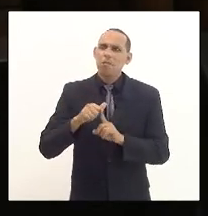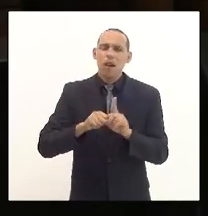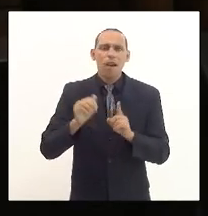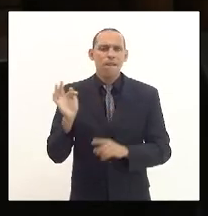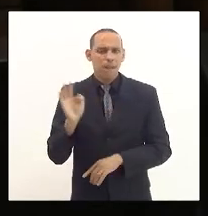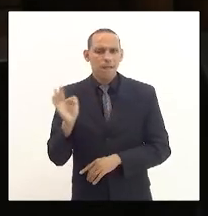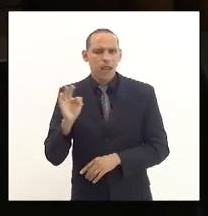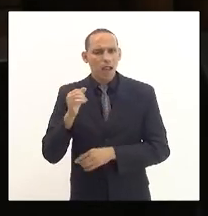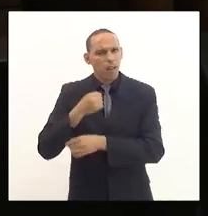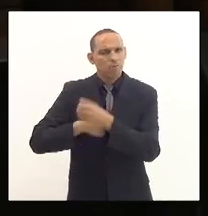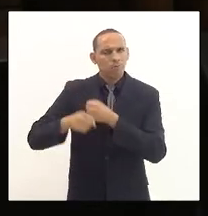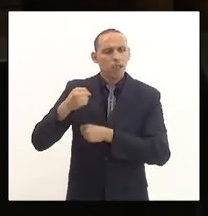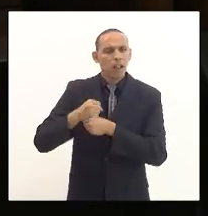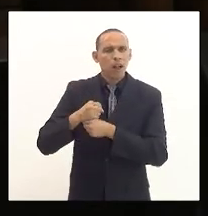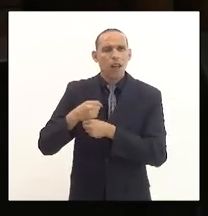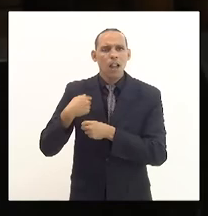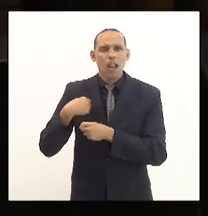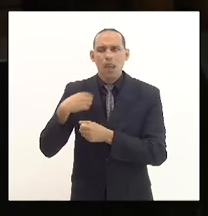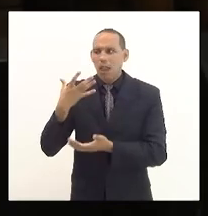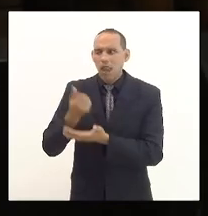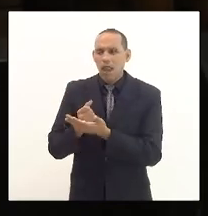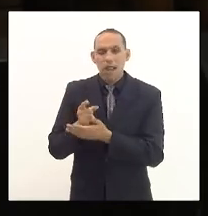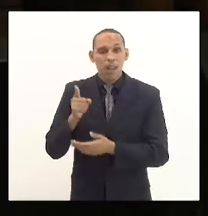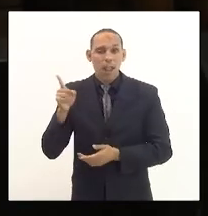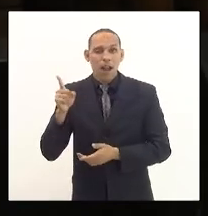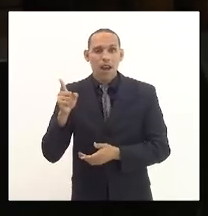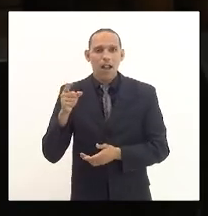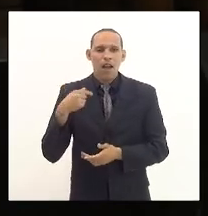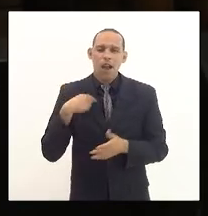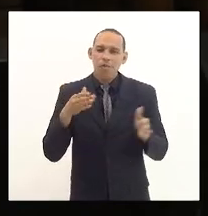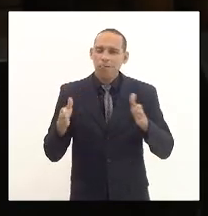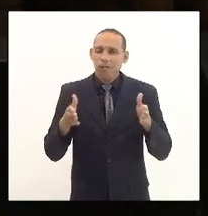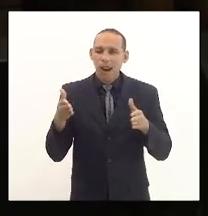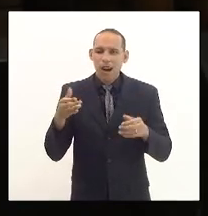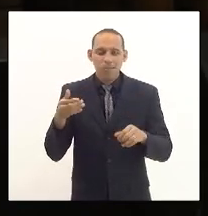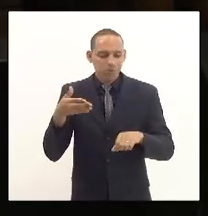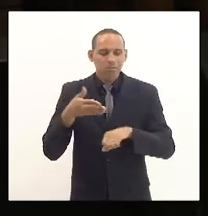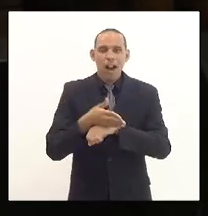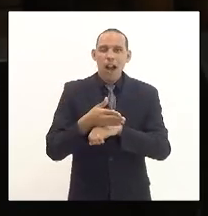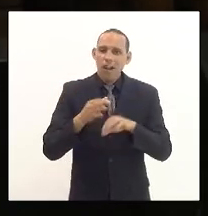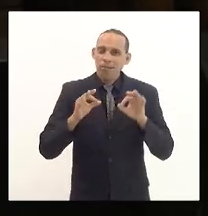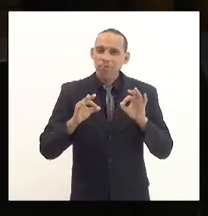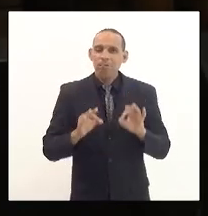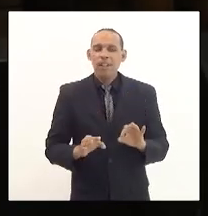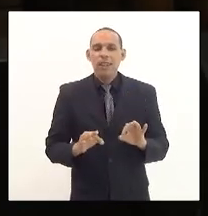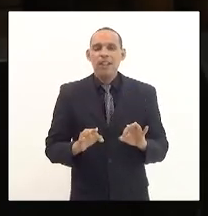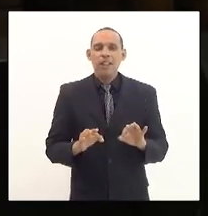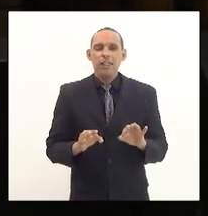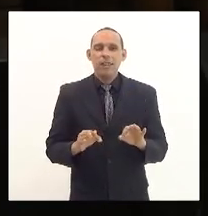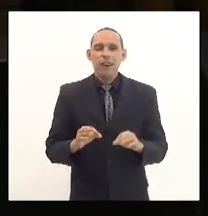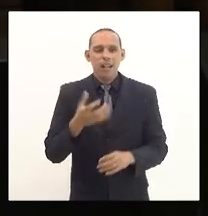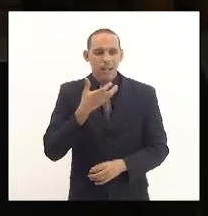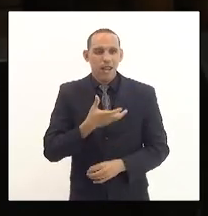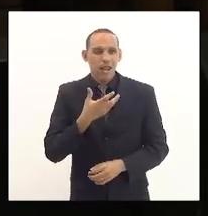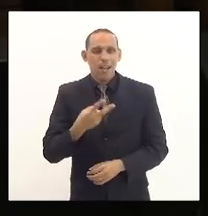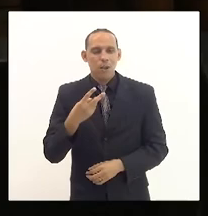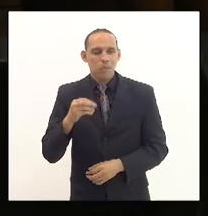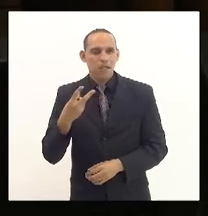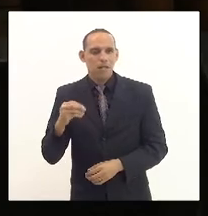de fevereiro do ano passado logo após ter assumido meu mandato em definitivo em dezembro de